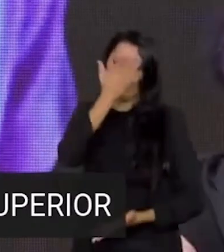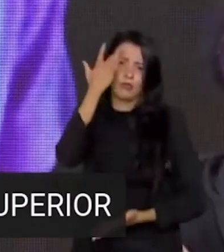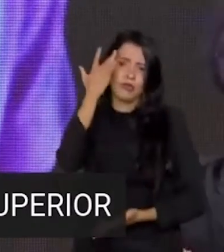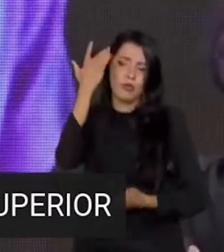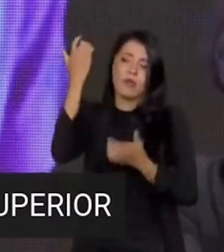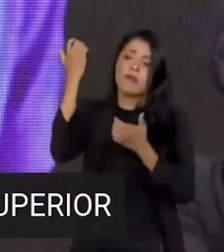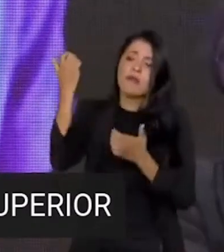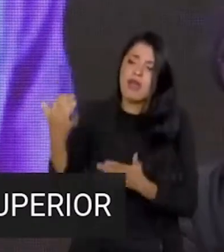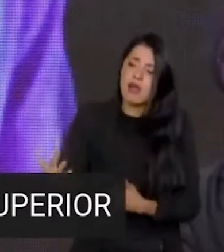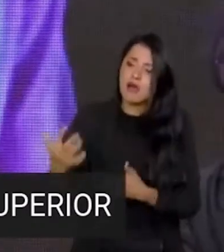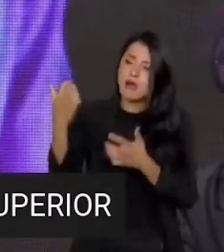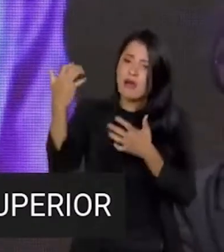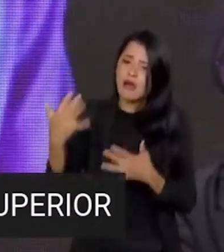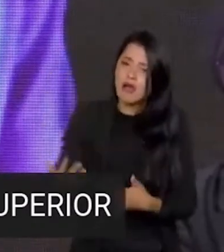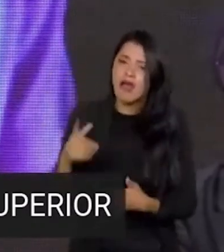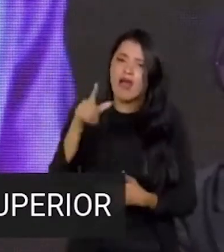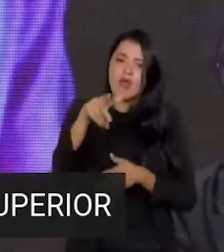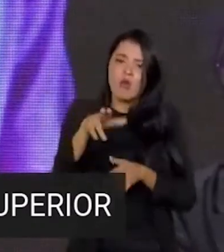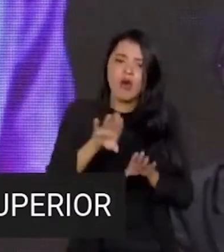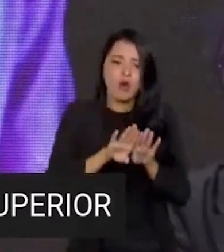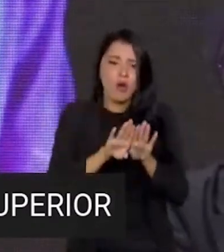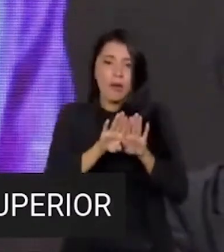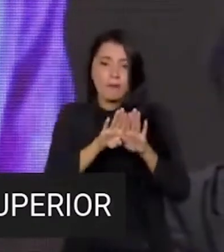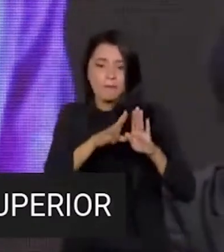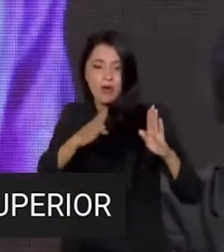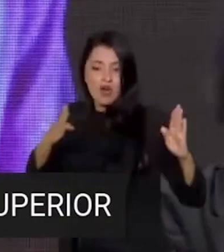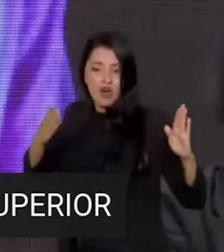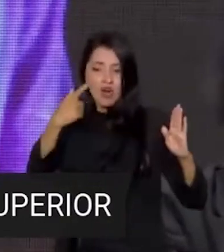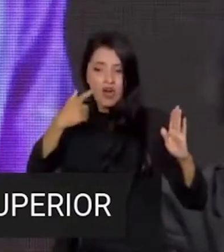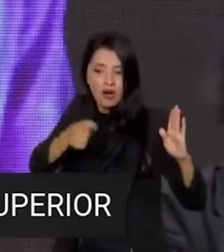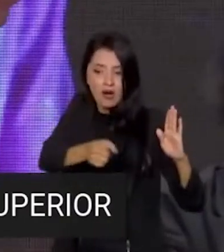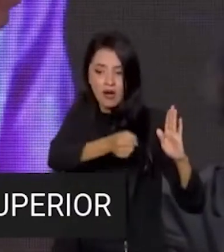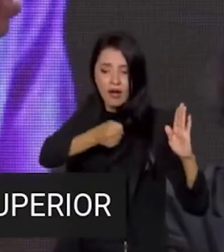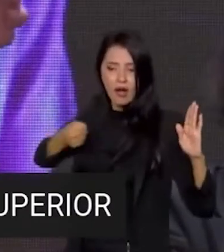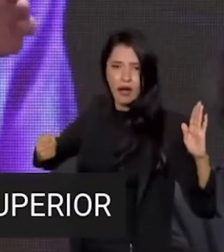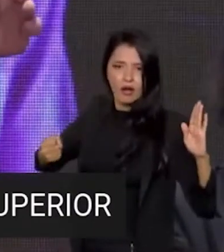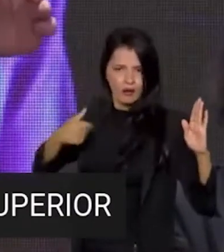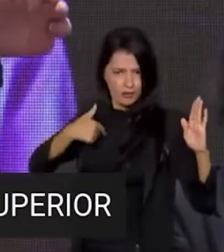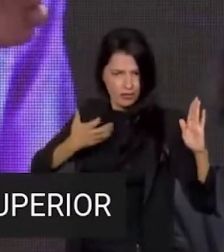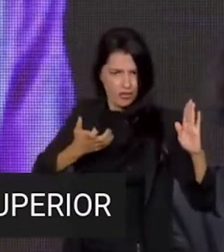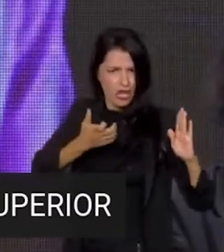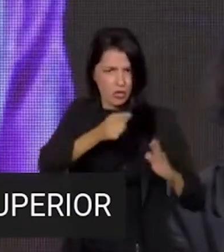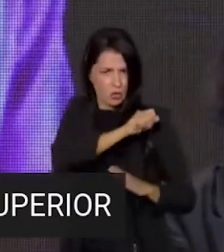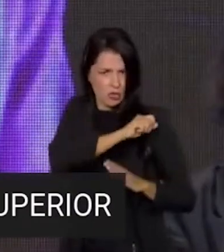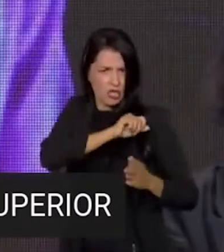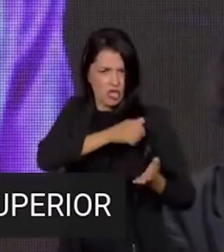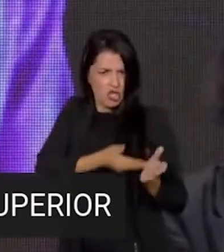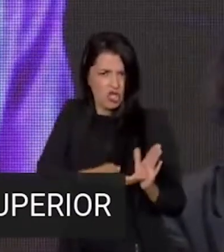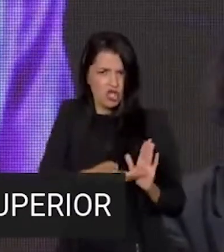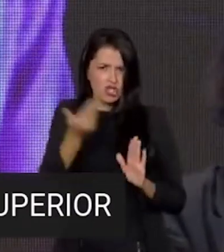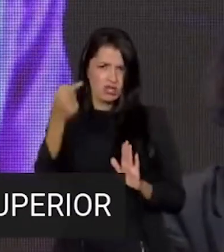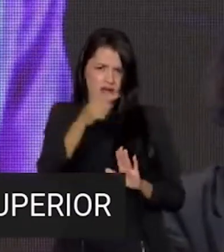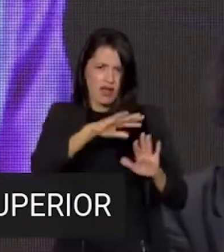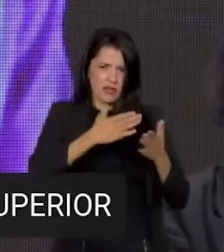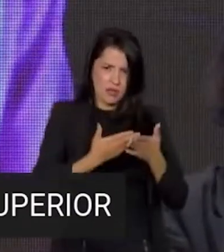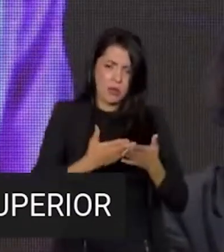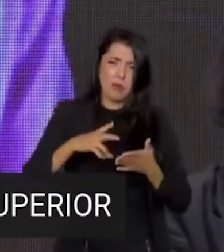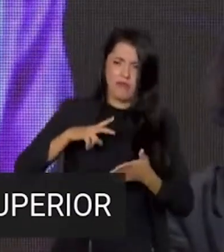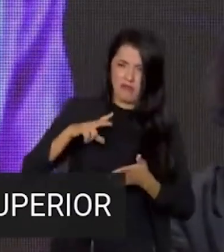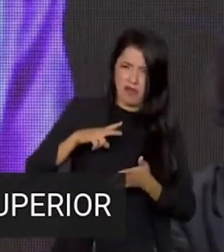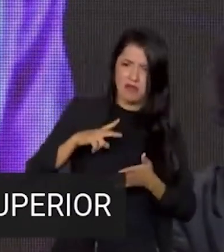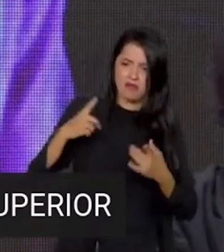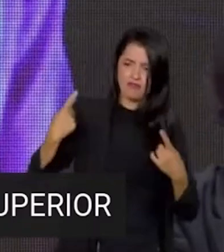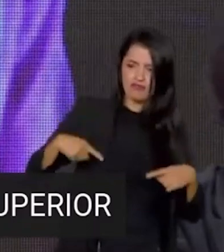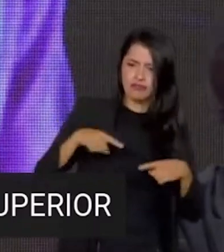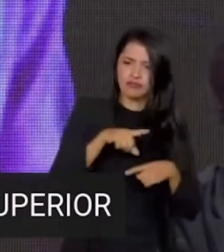é a gente abrir a porta. A gente não quer tirar nenhum estudante, sabe, de escola privada, de disputar